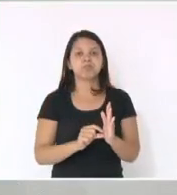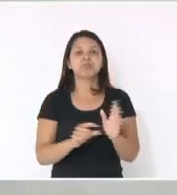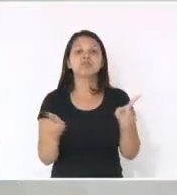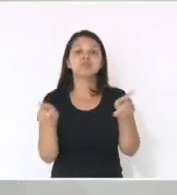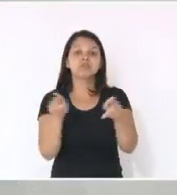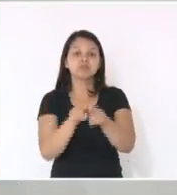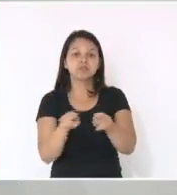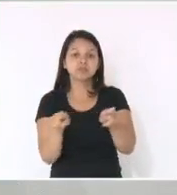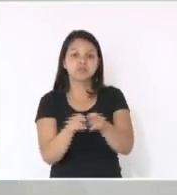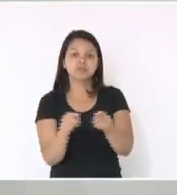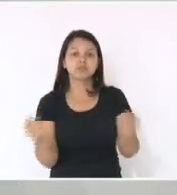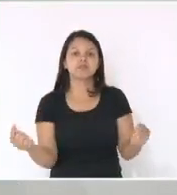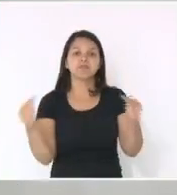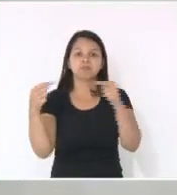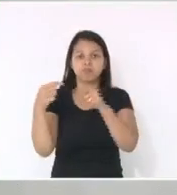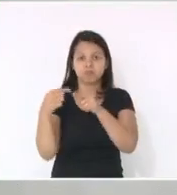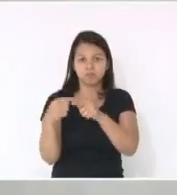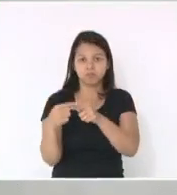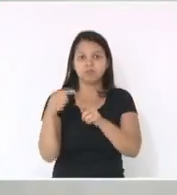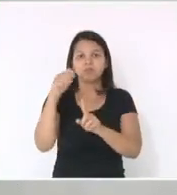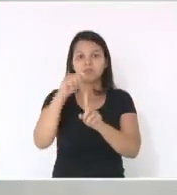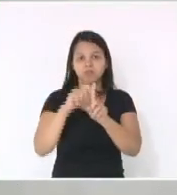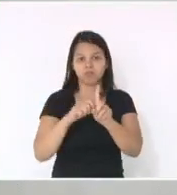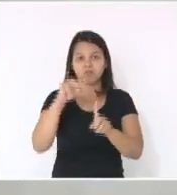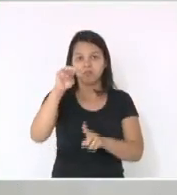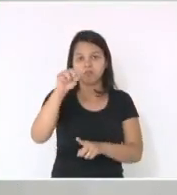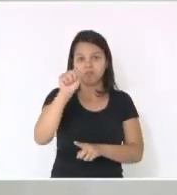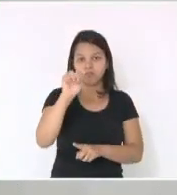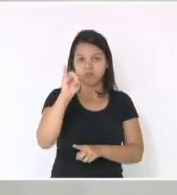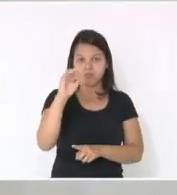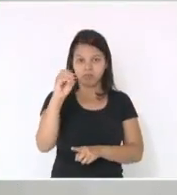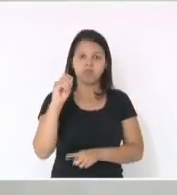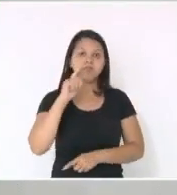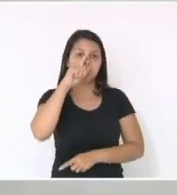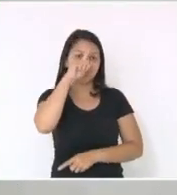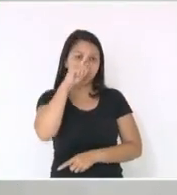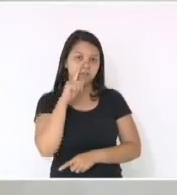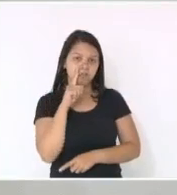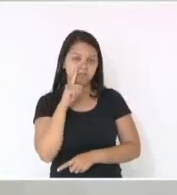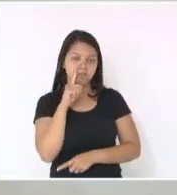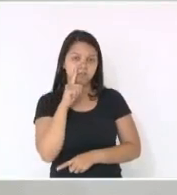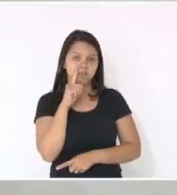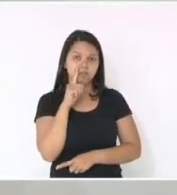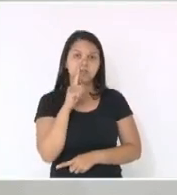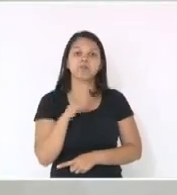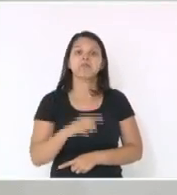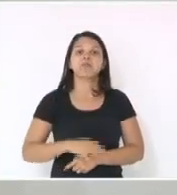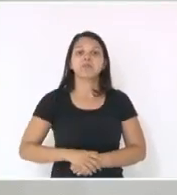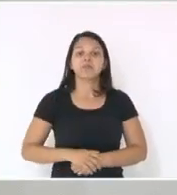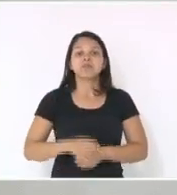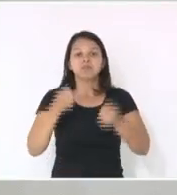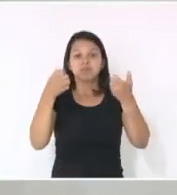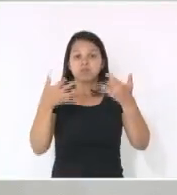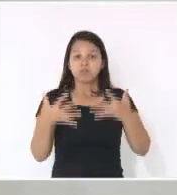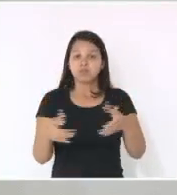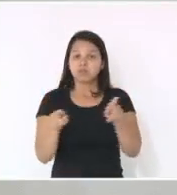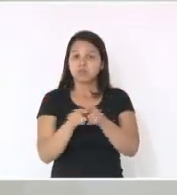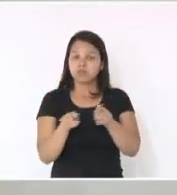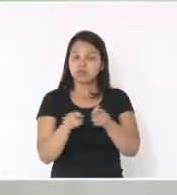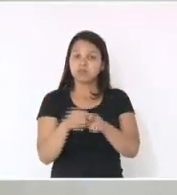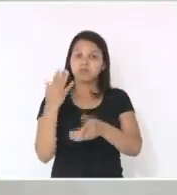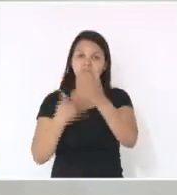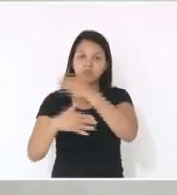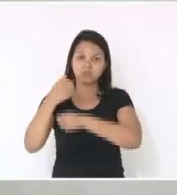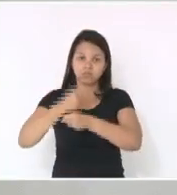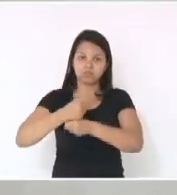mês de maio, chamado Maio Amarelo. Só para darmos um dado, em maio de 2011, a